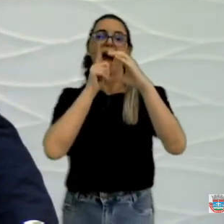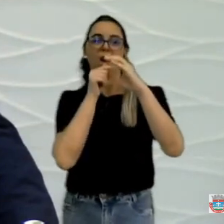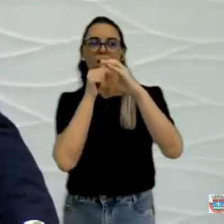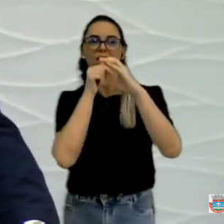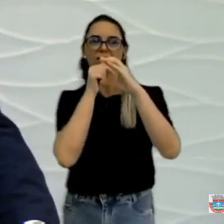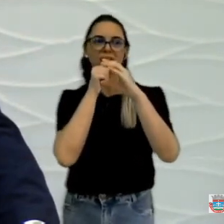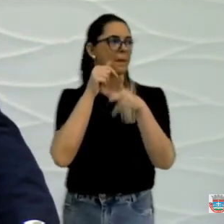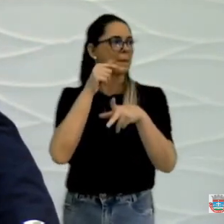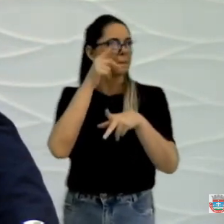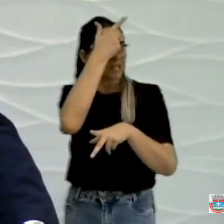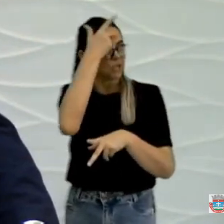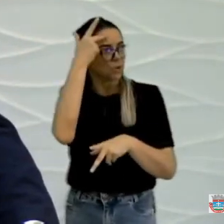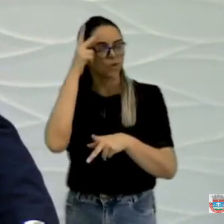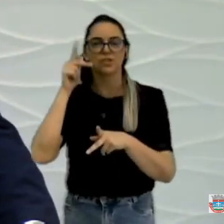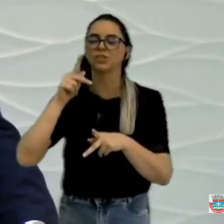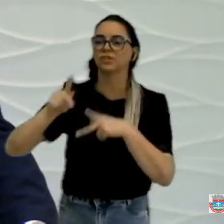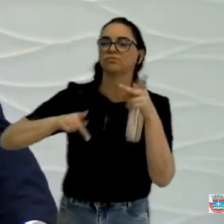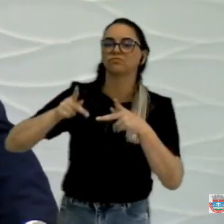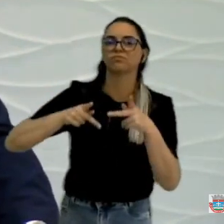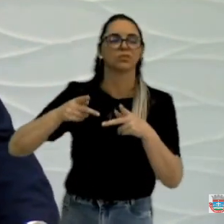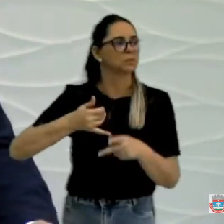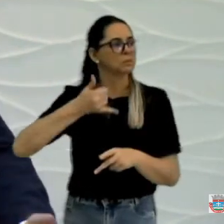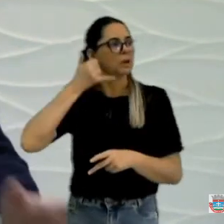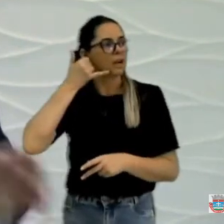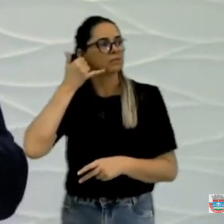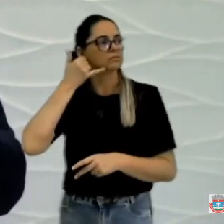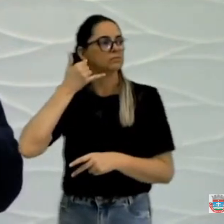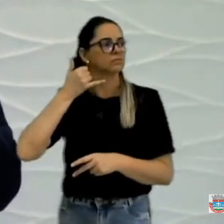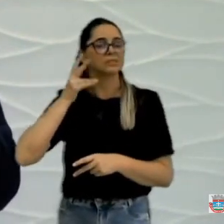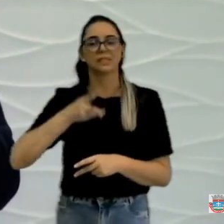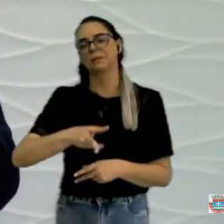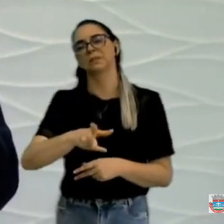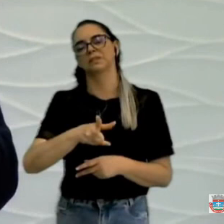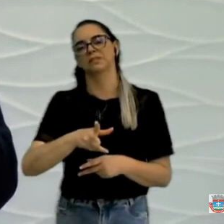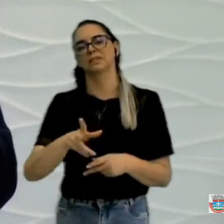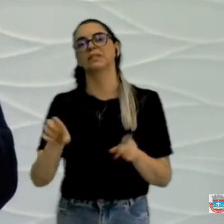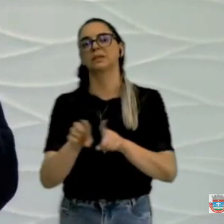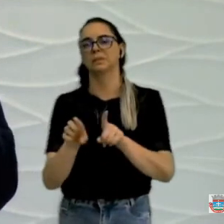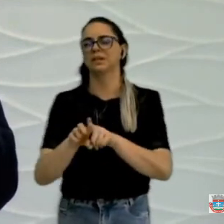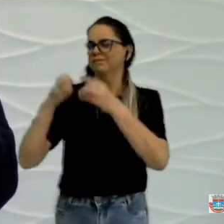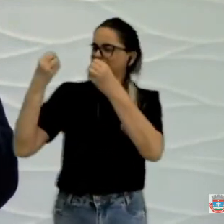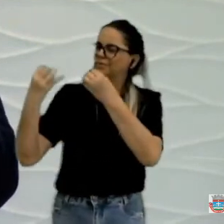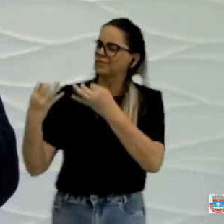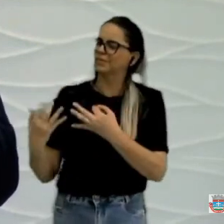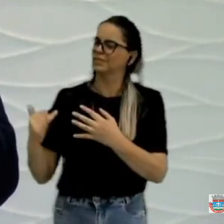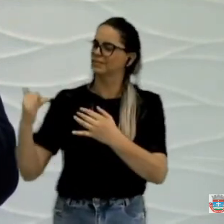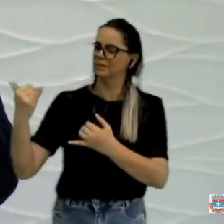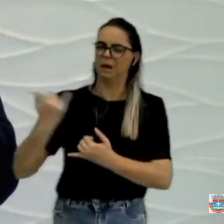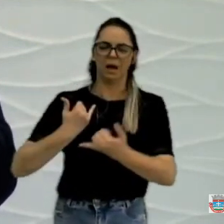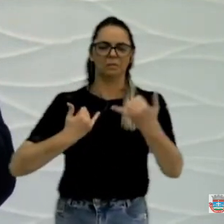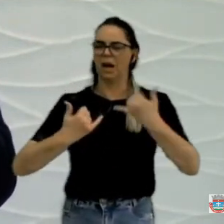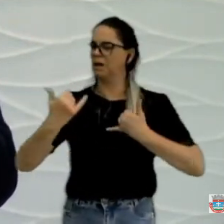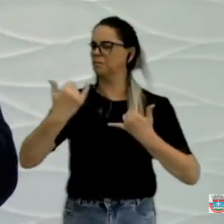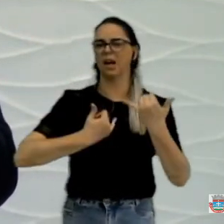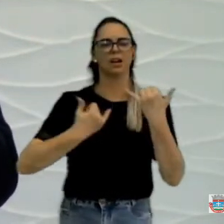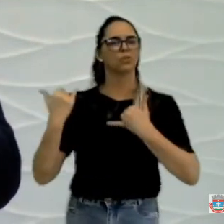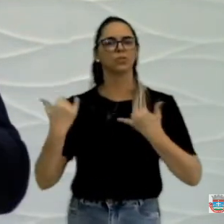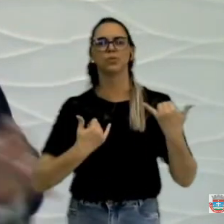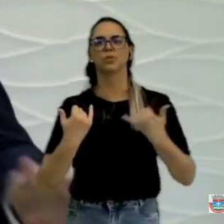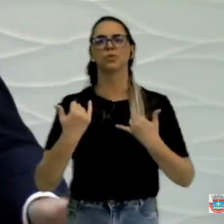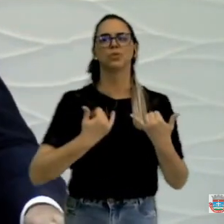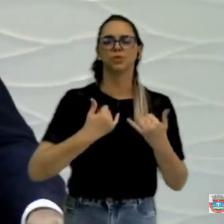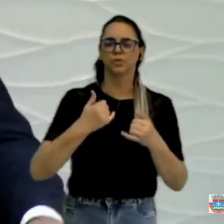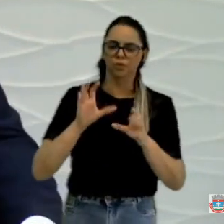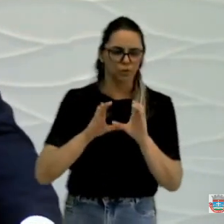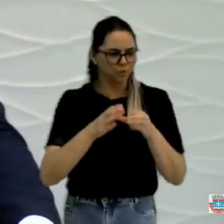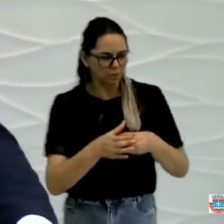têm elencado, que têm nos telefonado e que têm feito aí narrativas. A gente tem ouvido muitos áudios em grupos, pessoas